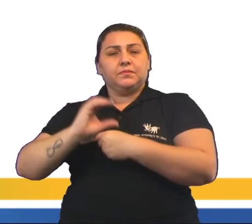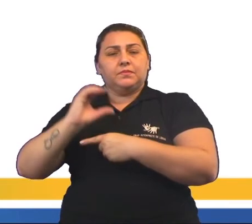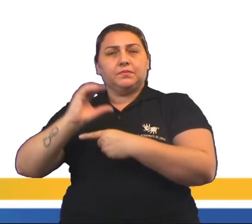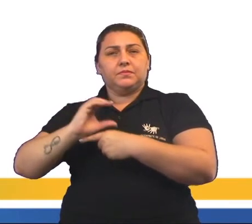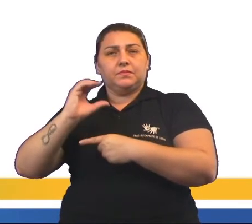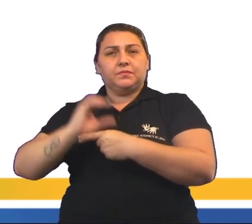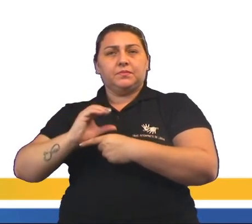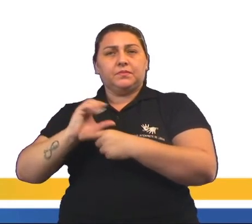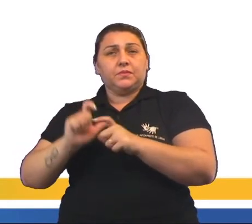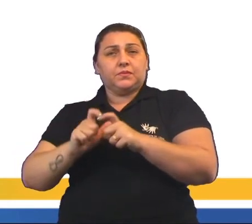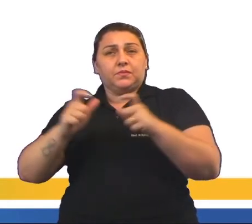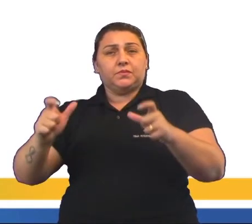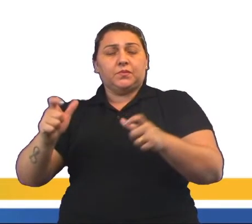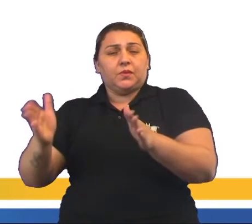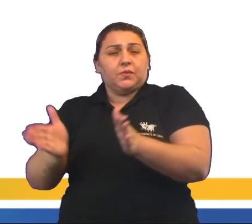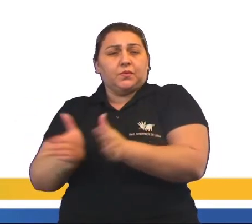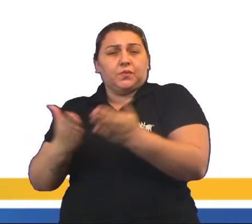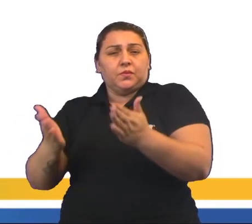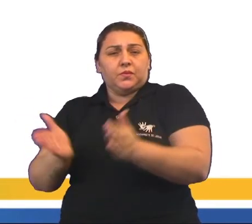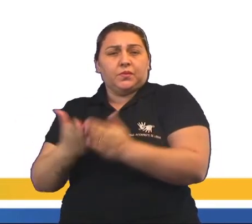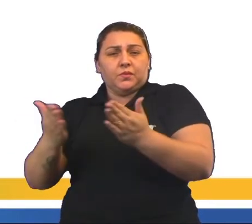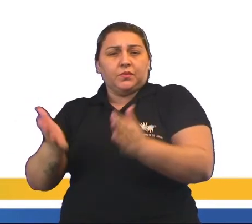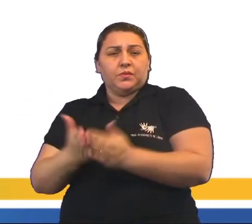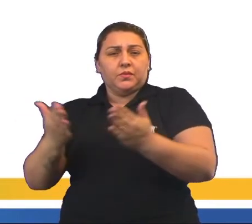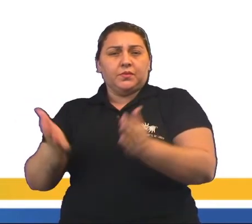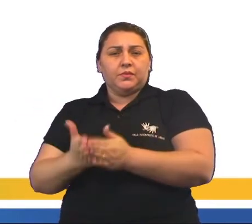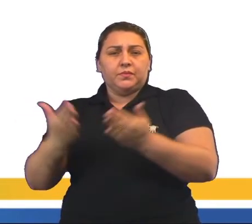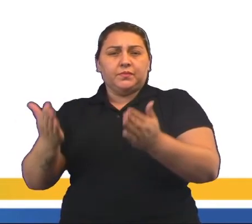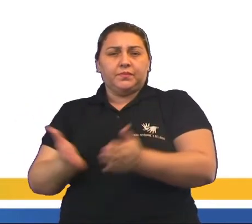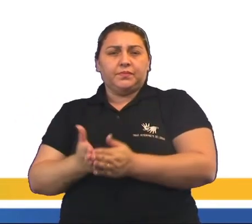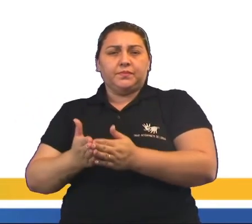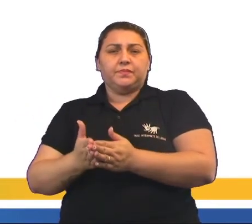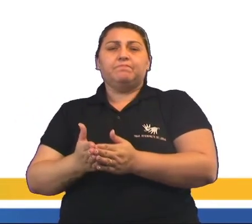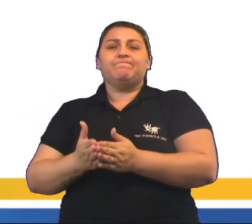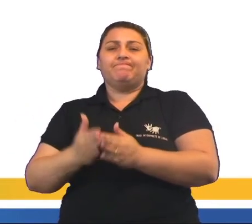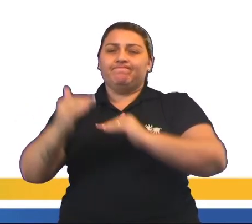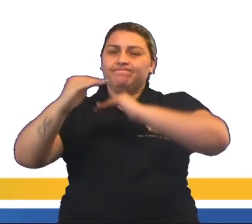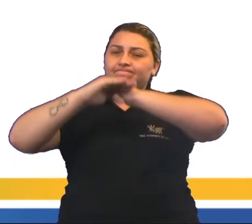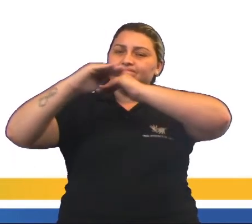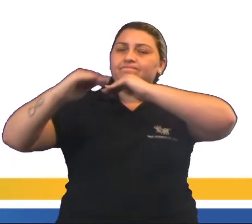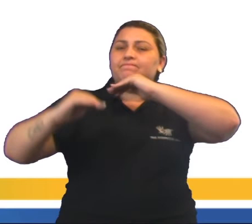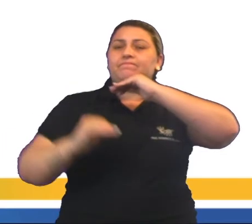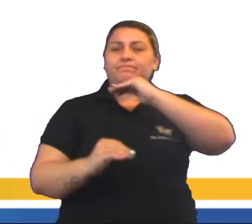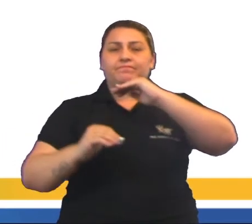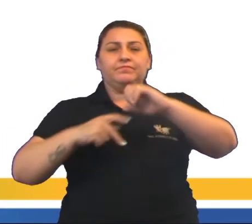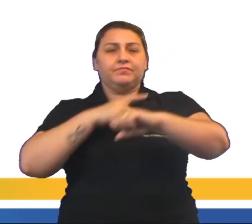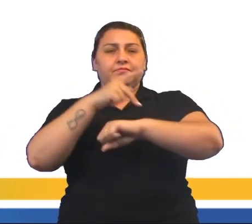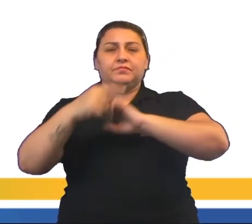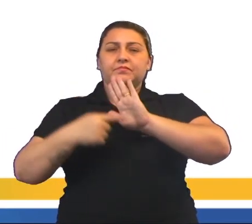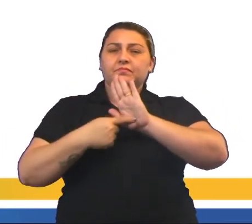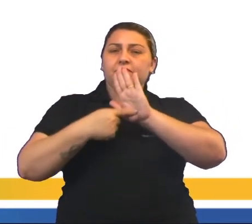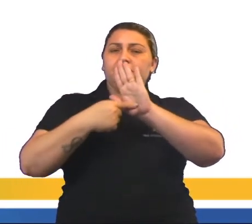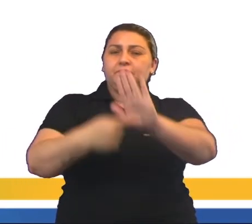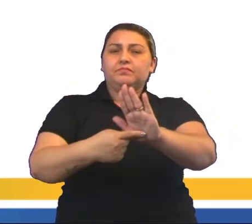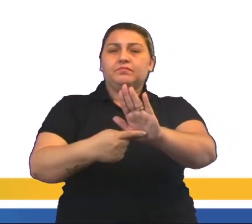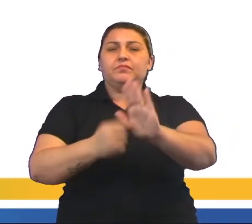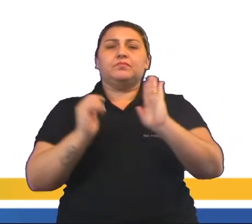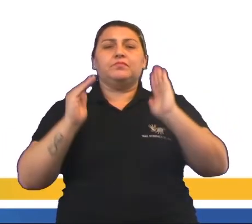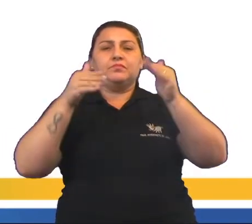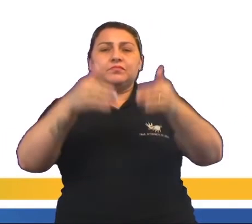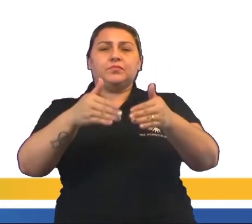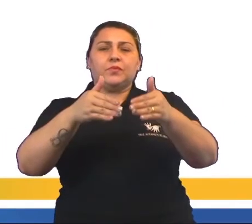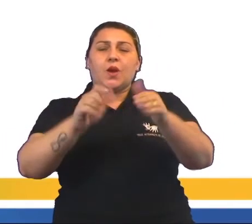1990. C. A noção da pobreza frente às desigualdades sociais no